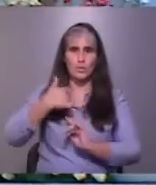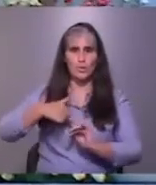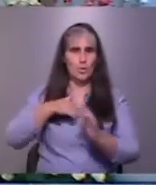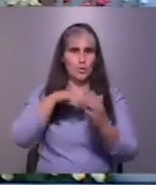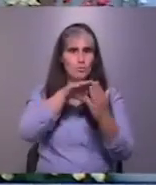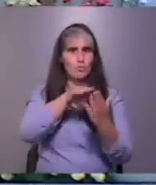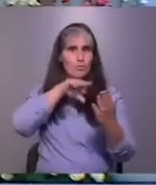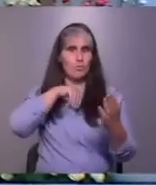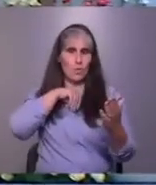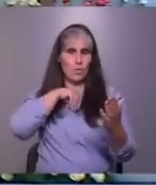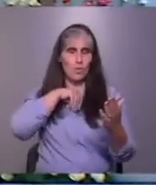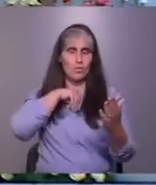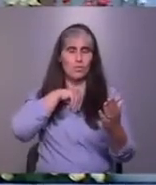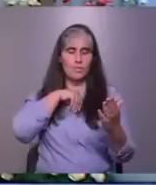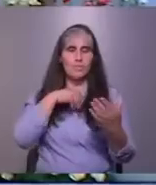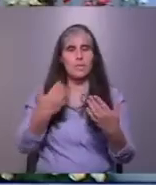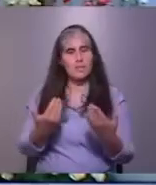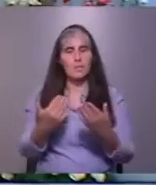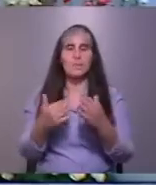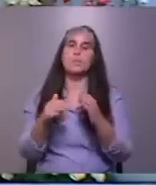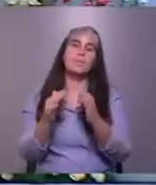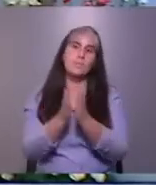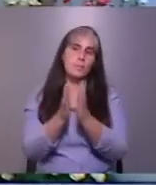E por isso, participar na Eucaristia